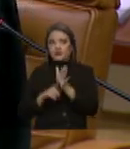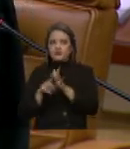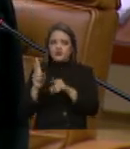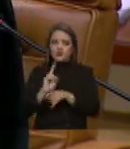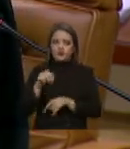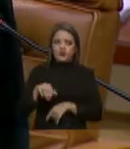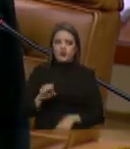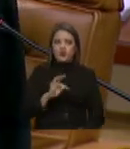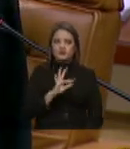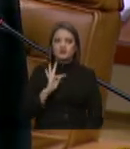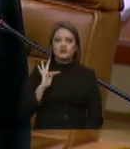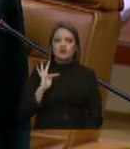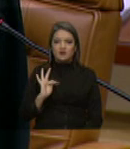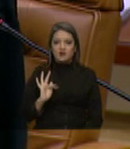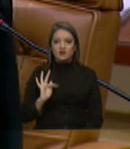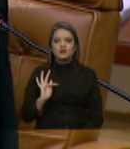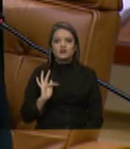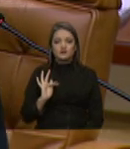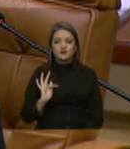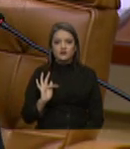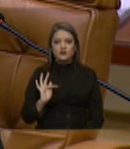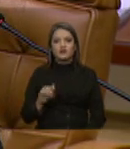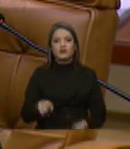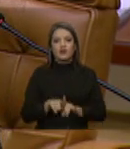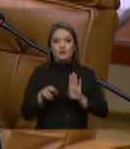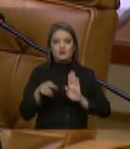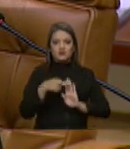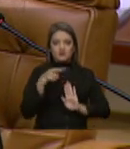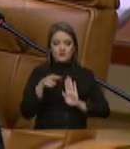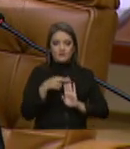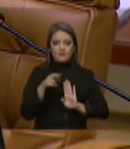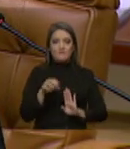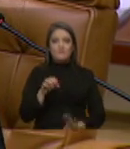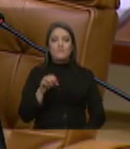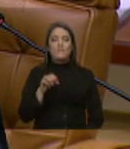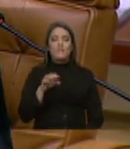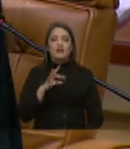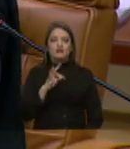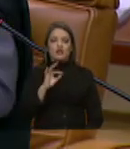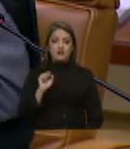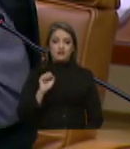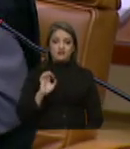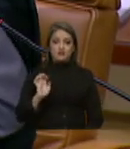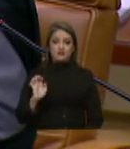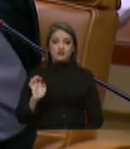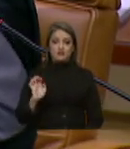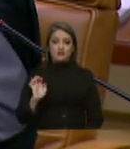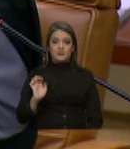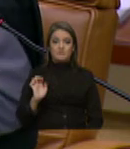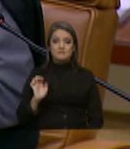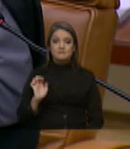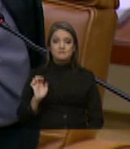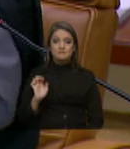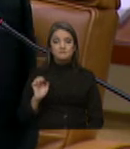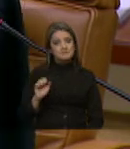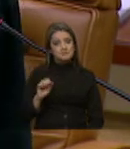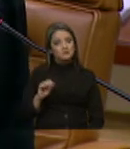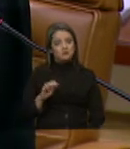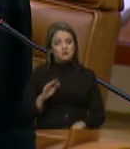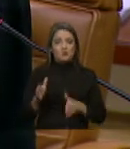aqui no Supremo Tribunal Federal e as resoluções do Tribunal Superior Eleitoral no tocante às